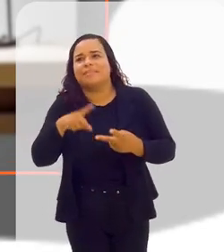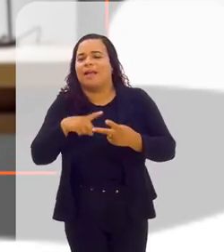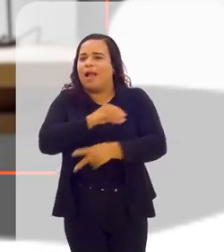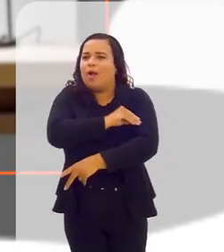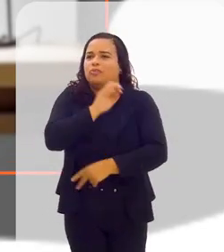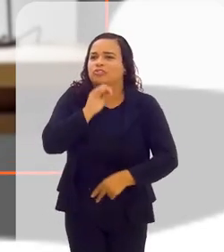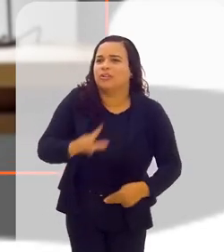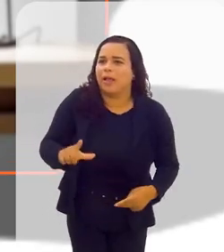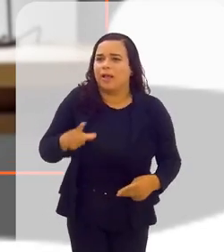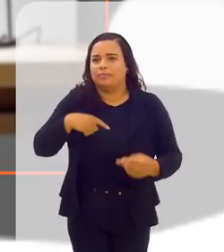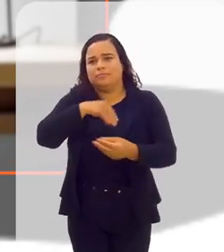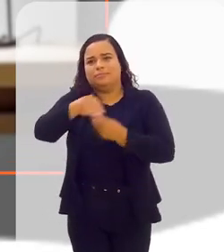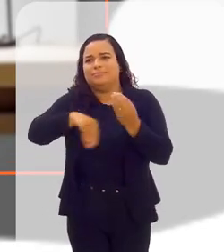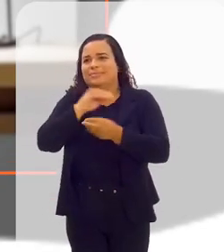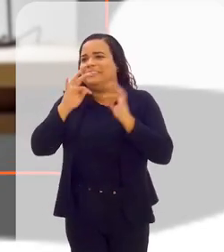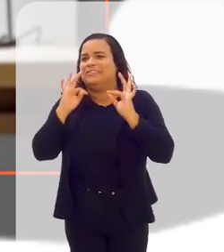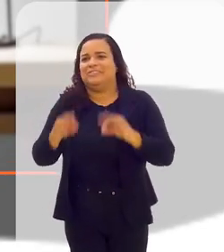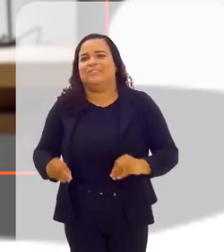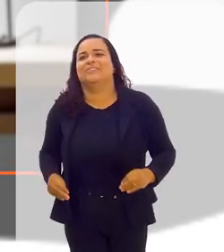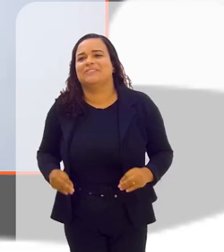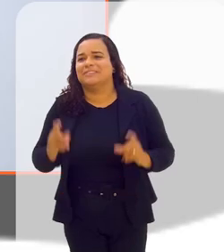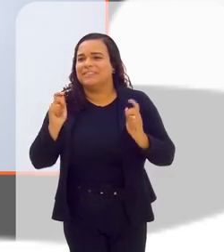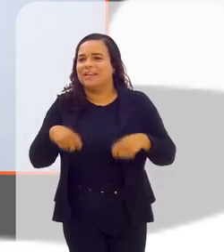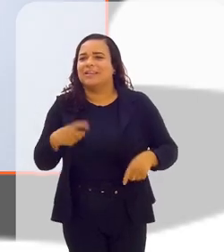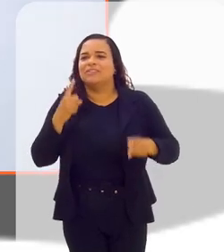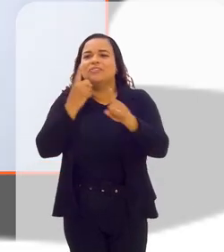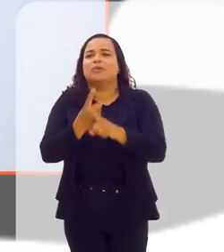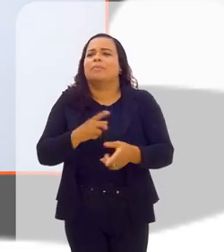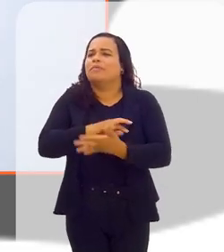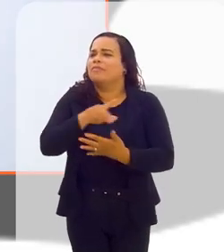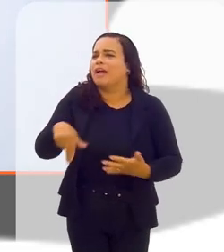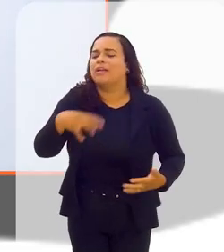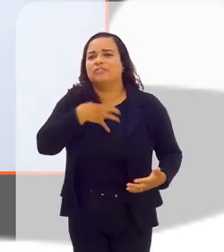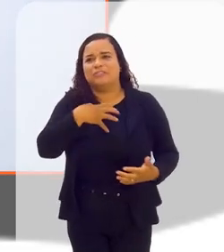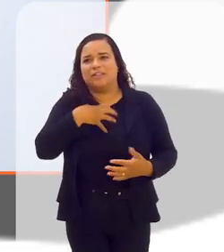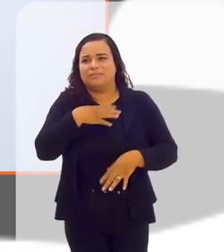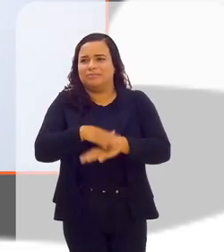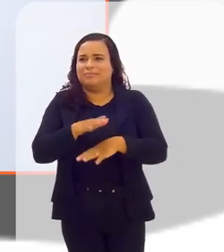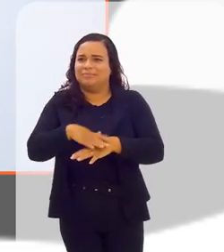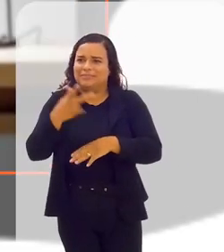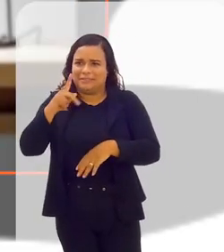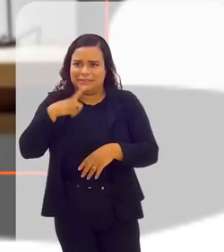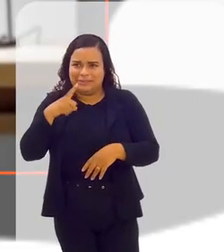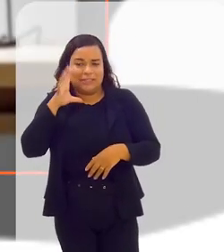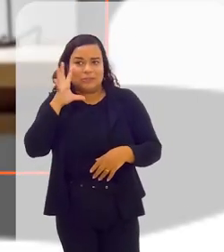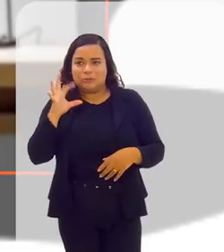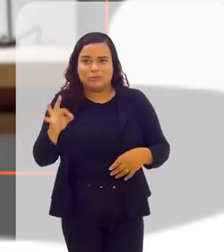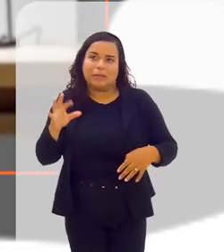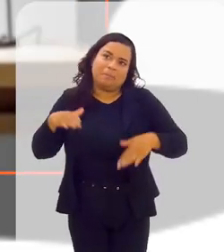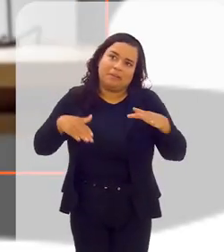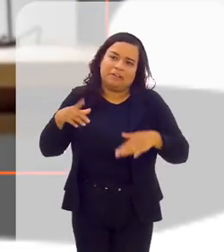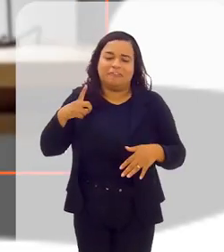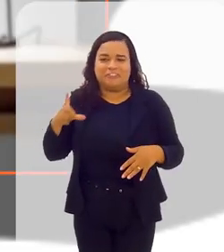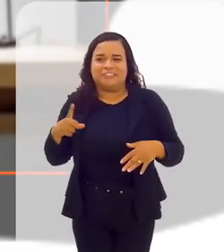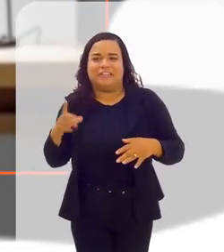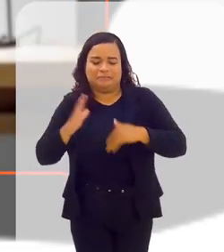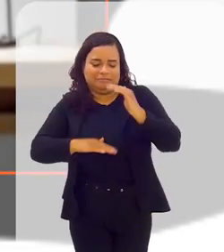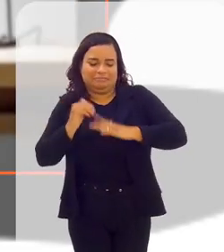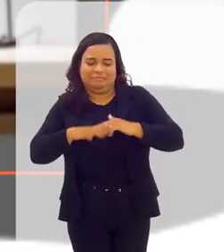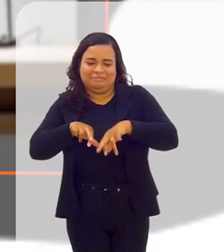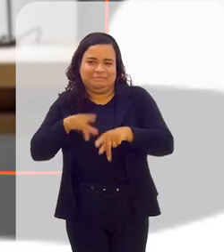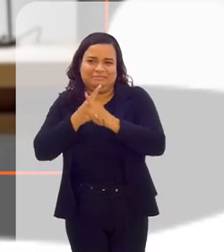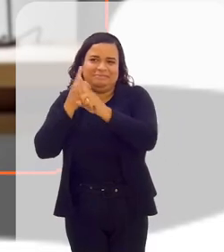composição, tem álcool gel, tem tudo junto, né? Você descobriu várias capacidades suas que você nem sabia que